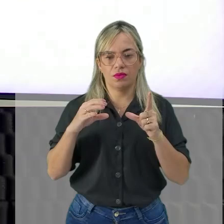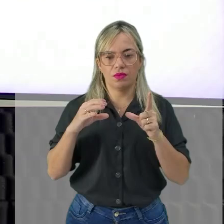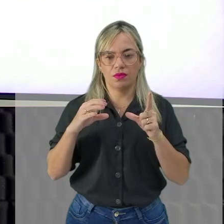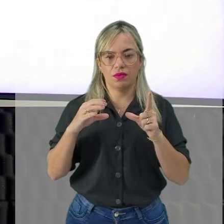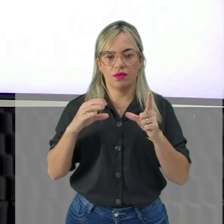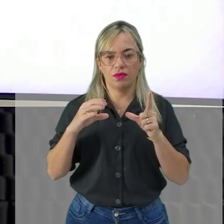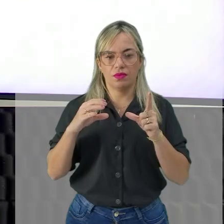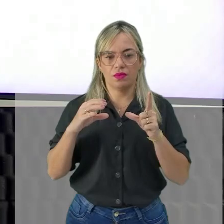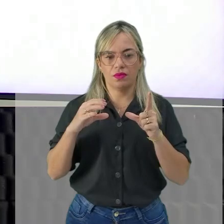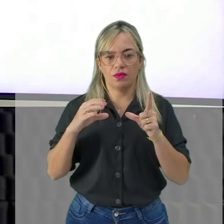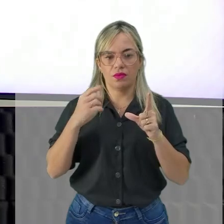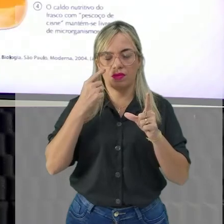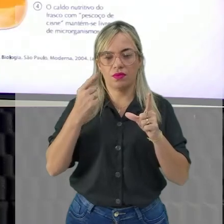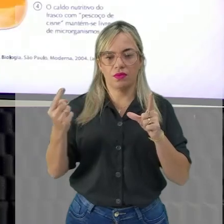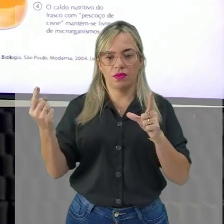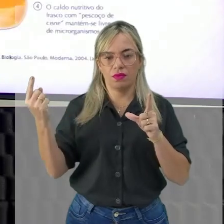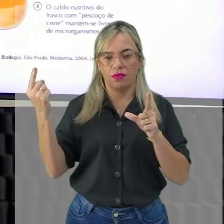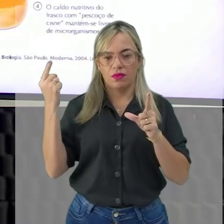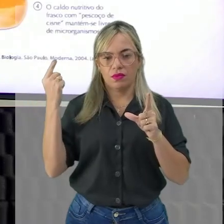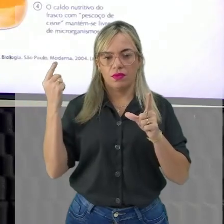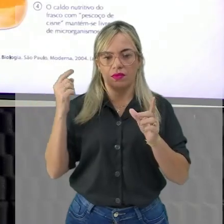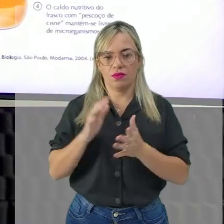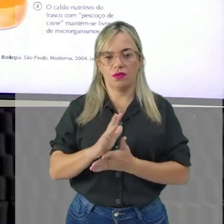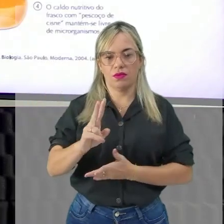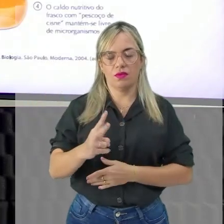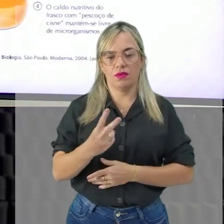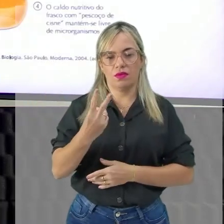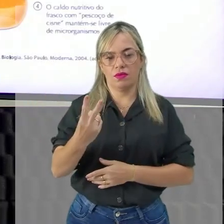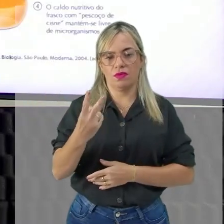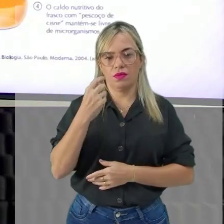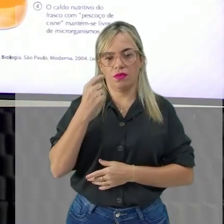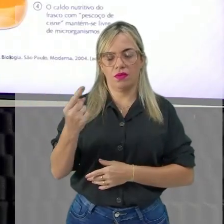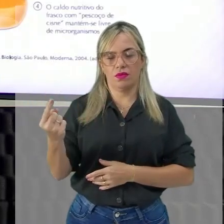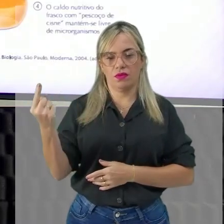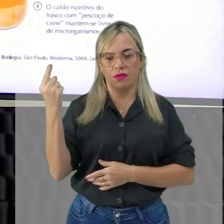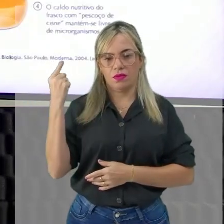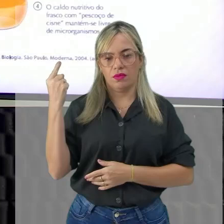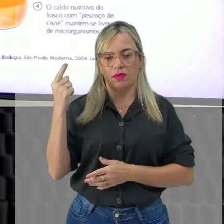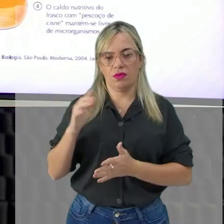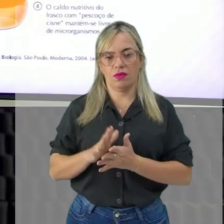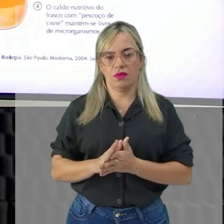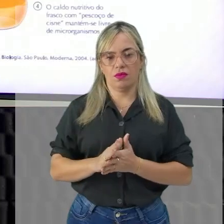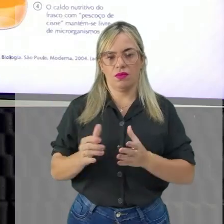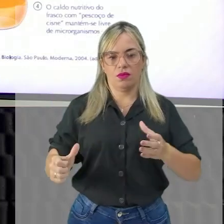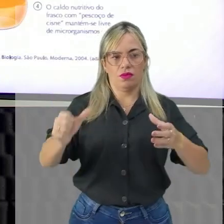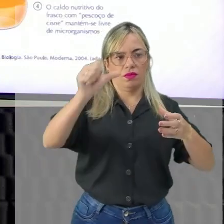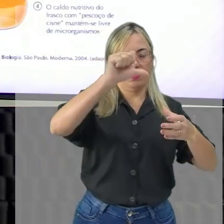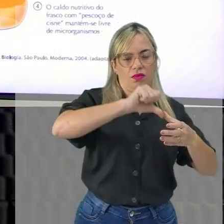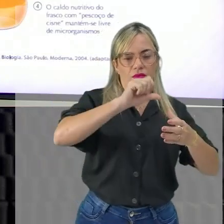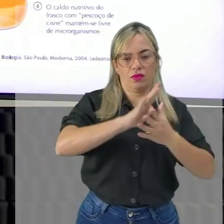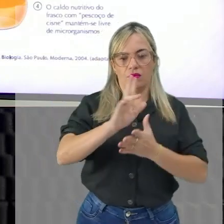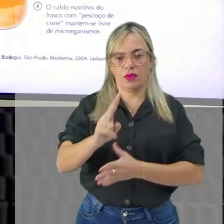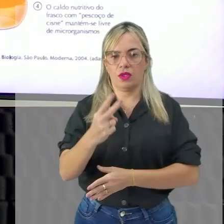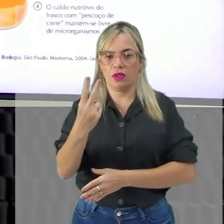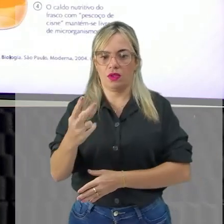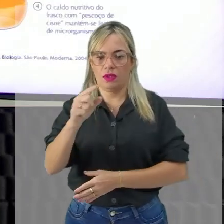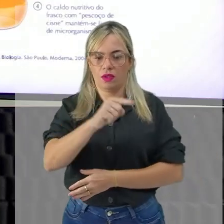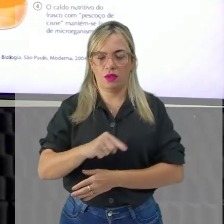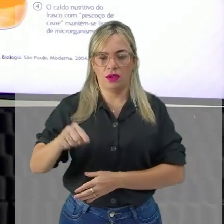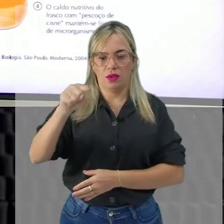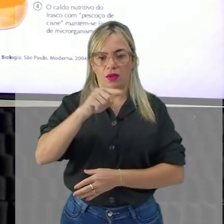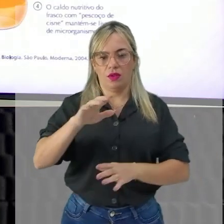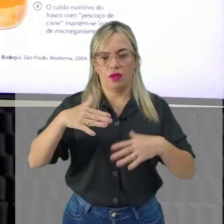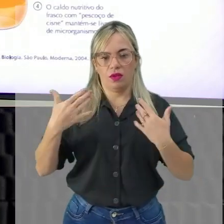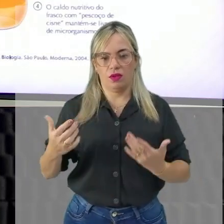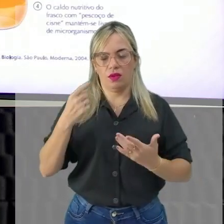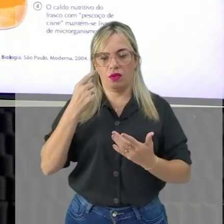os micro-organismos. Opa, vamos ver? Então, aí, ó, ele colocou o caldo nutritivo, aí ele disse assim, não, peraí,